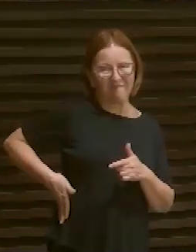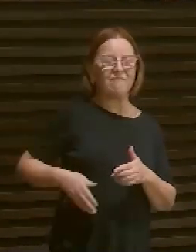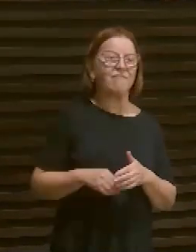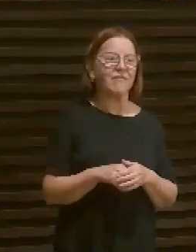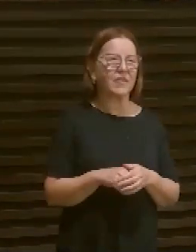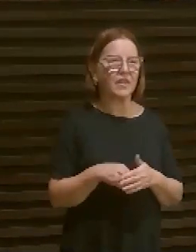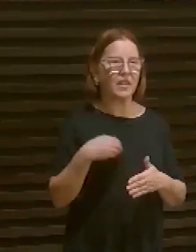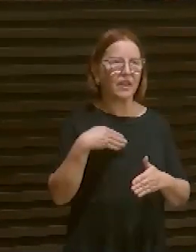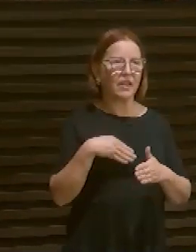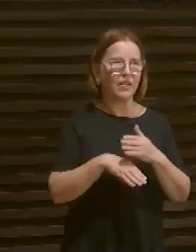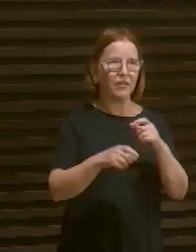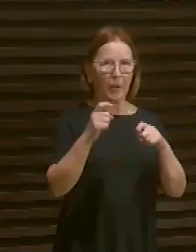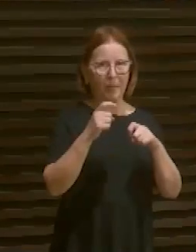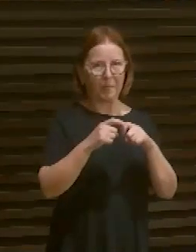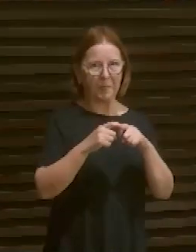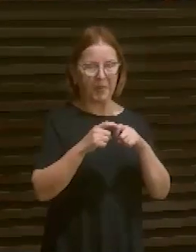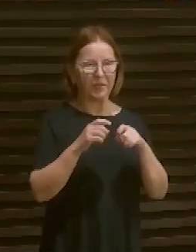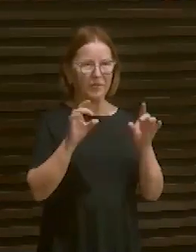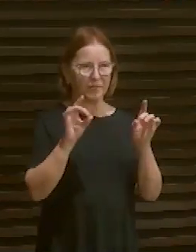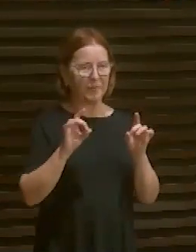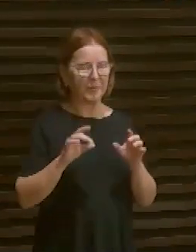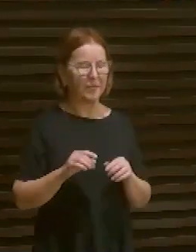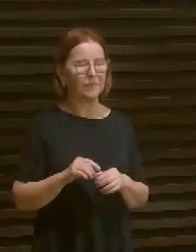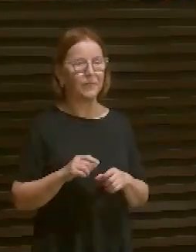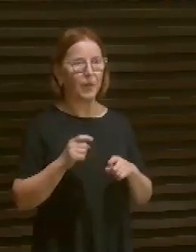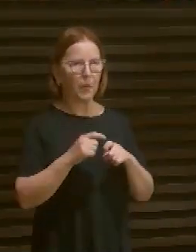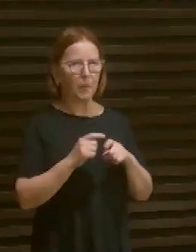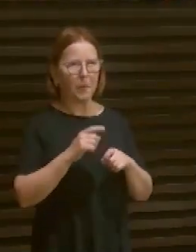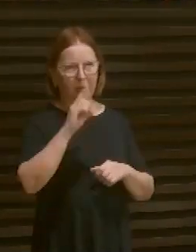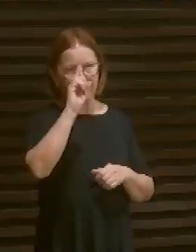e fui a um médico especialista. Ele mandou fazer